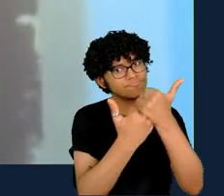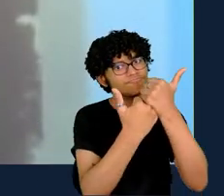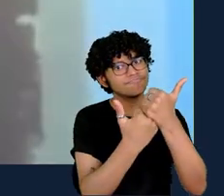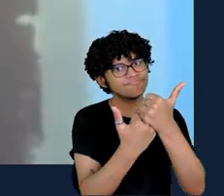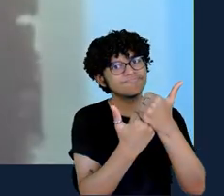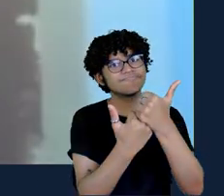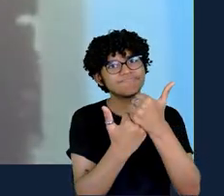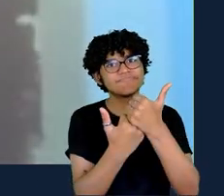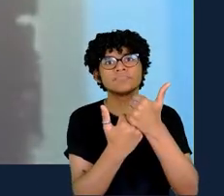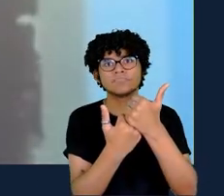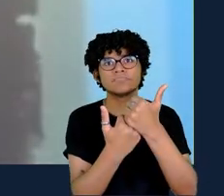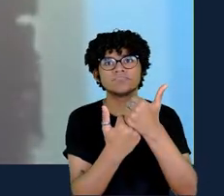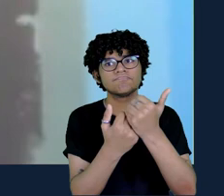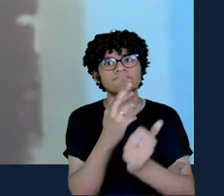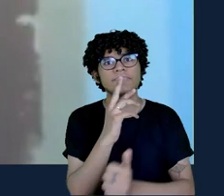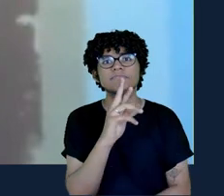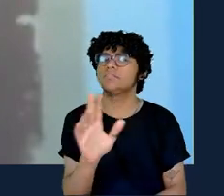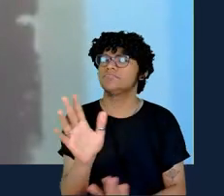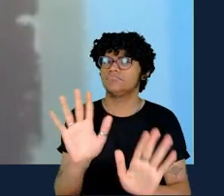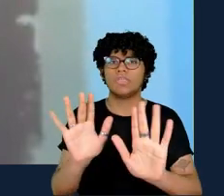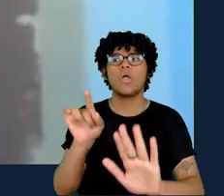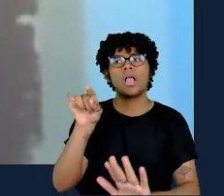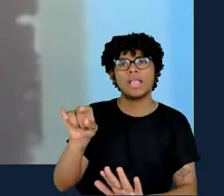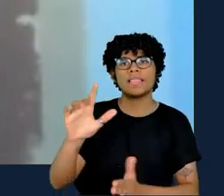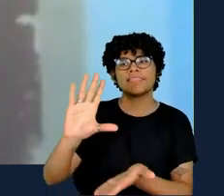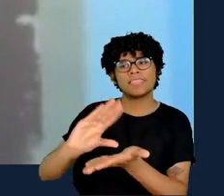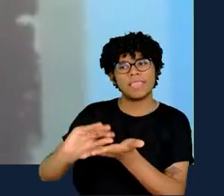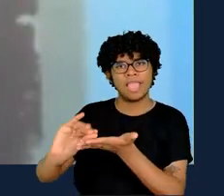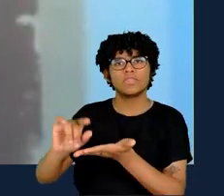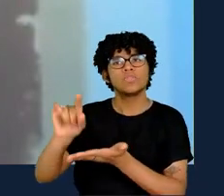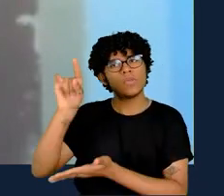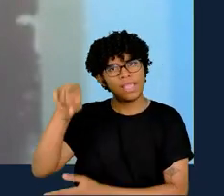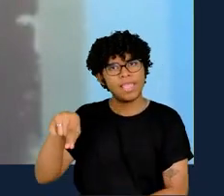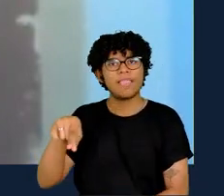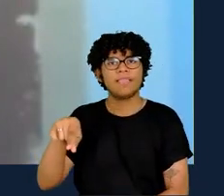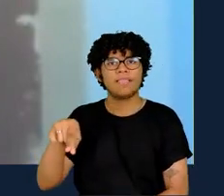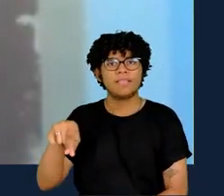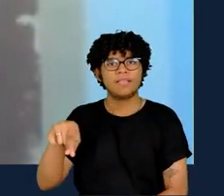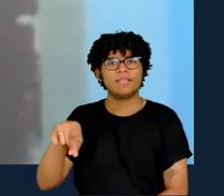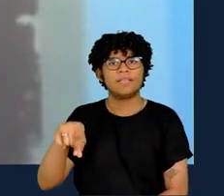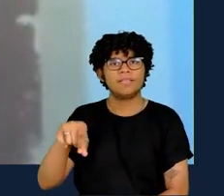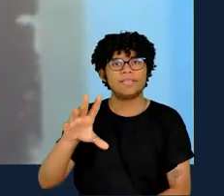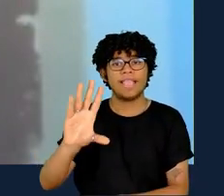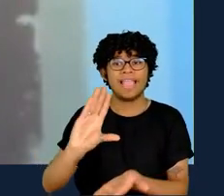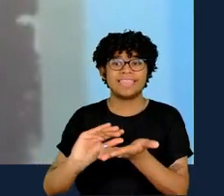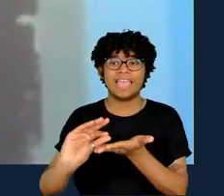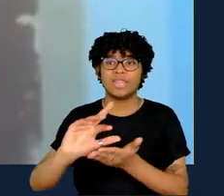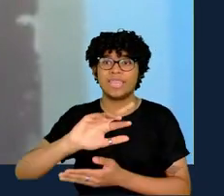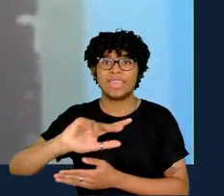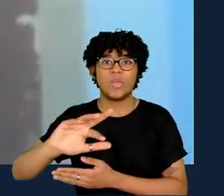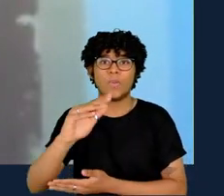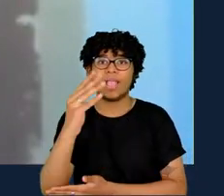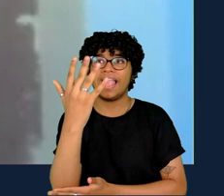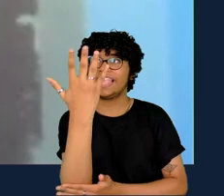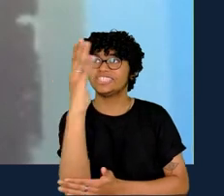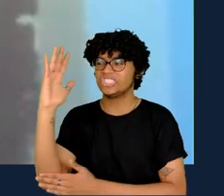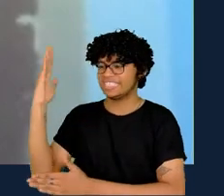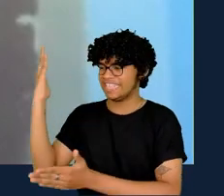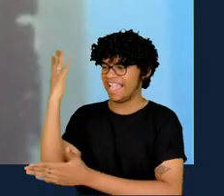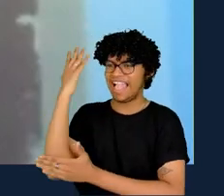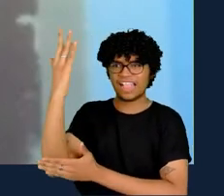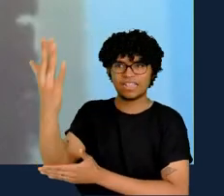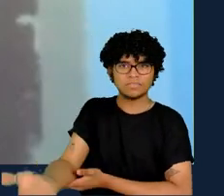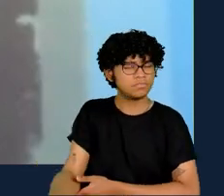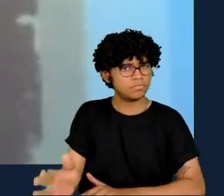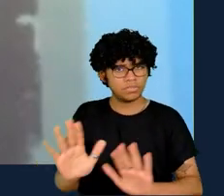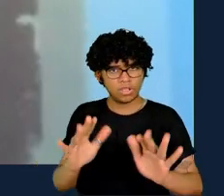dizer, não, o dado é isso, né? Alguém falar, dizer que não há desmatamento, mas aí vocês entram com essas